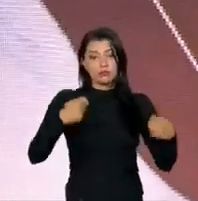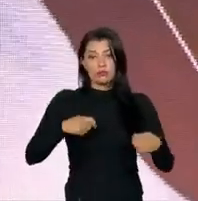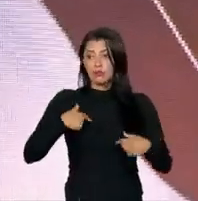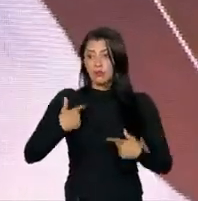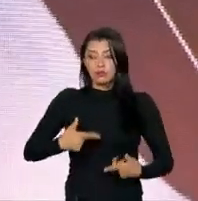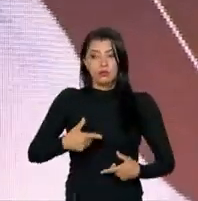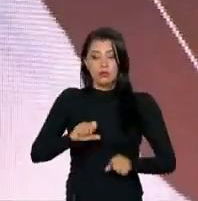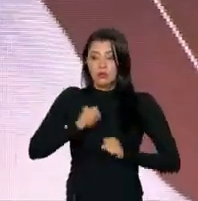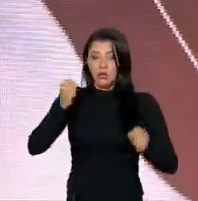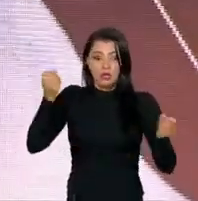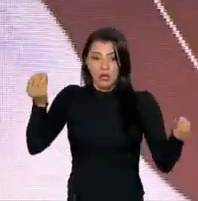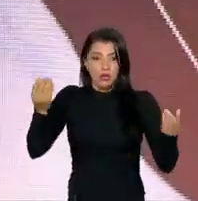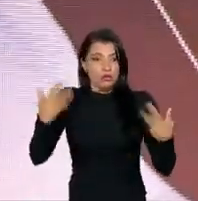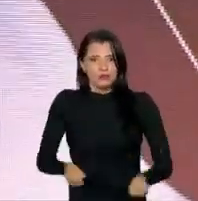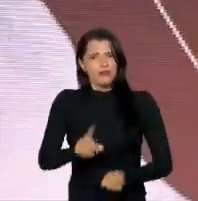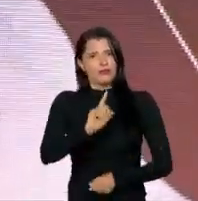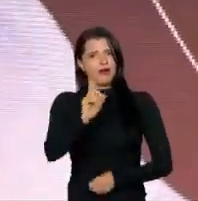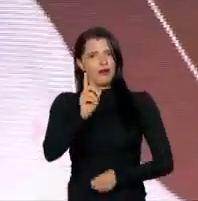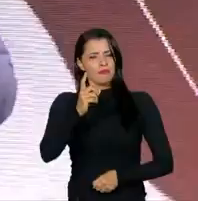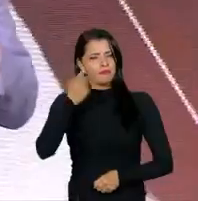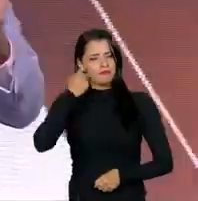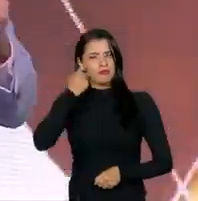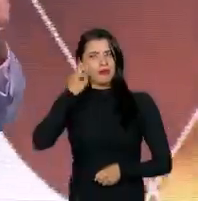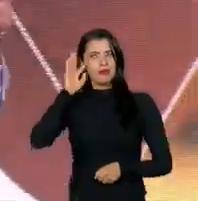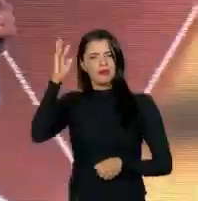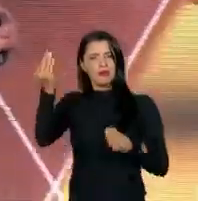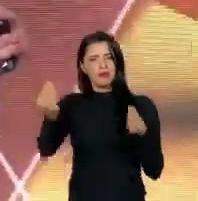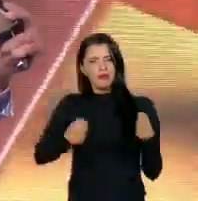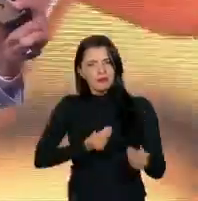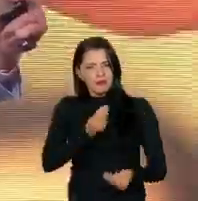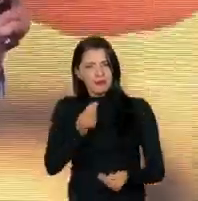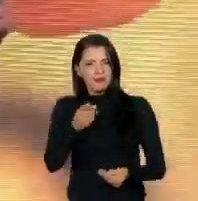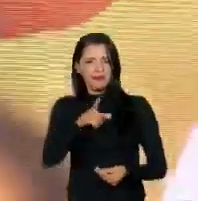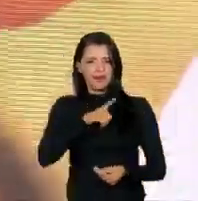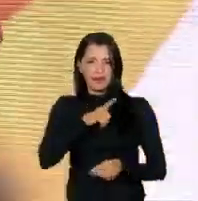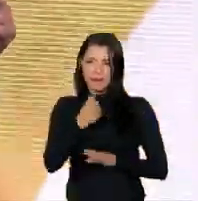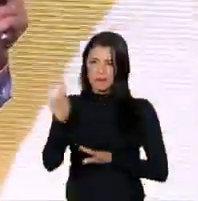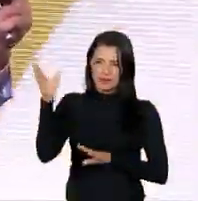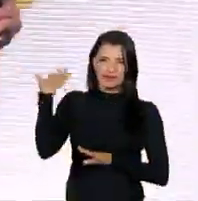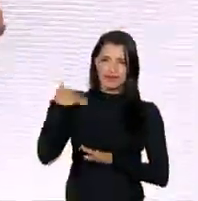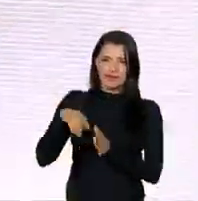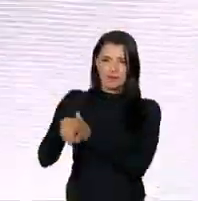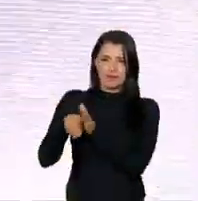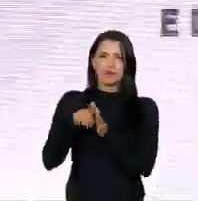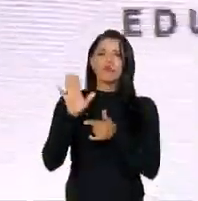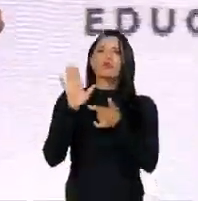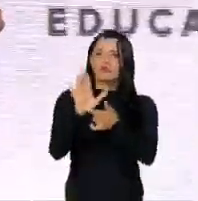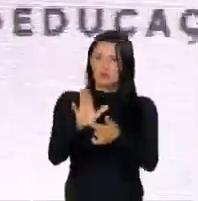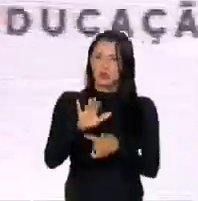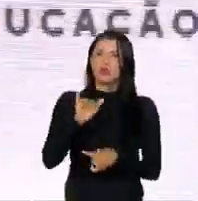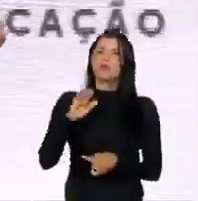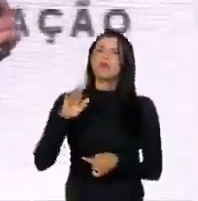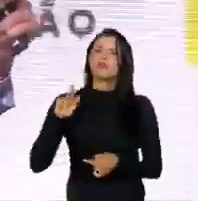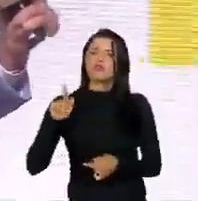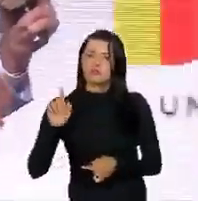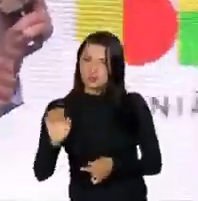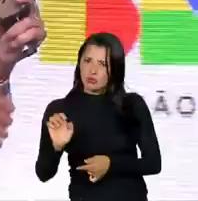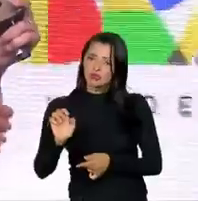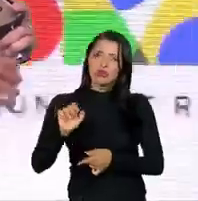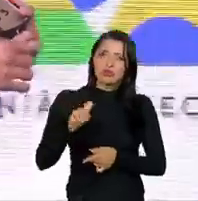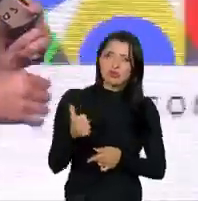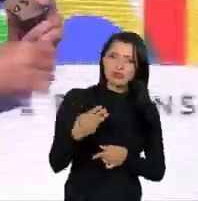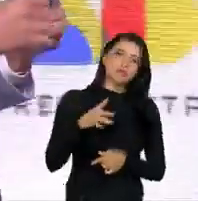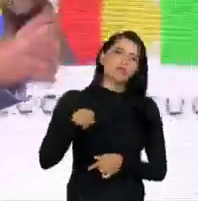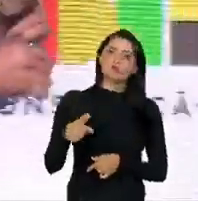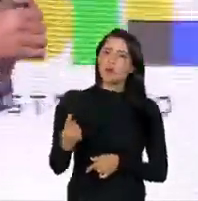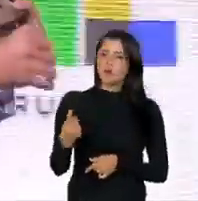indignar em imaginar, e o último censo escolar mostrou isso, que 13,1%